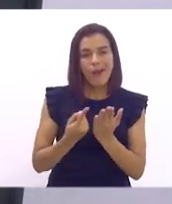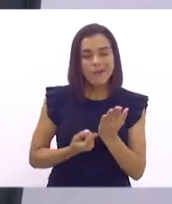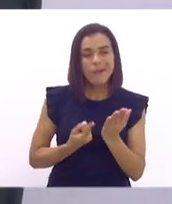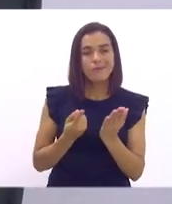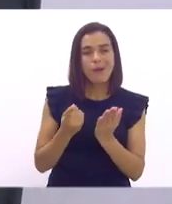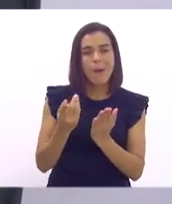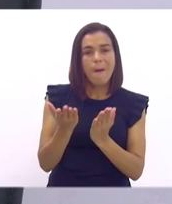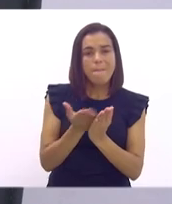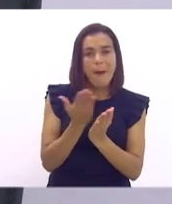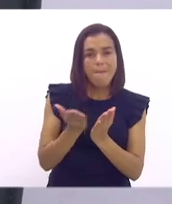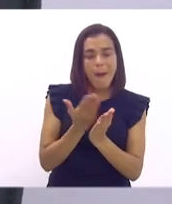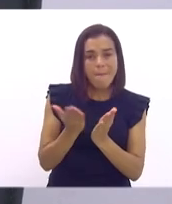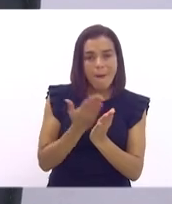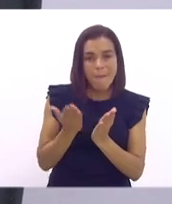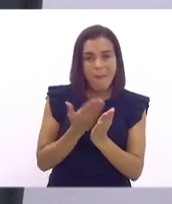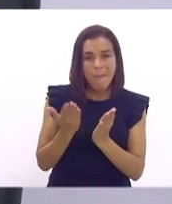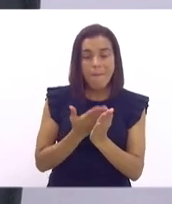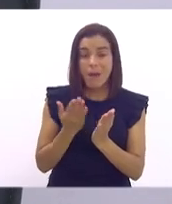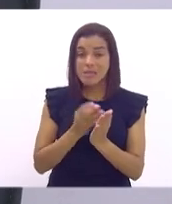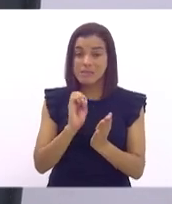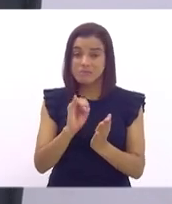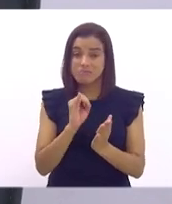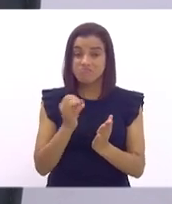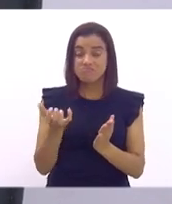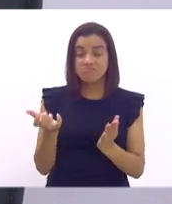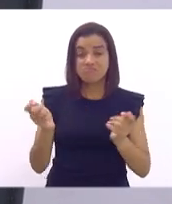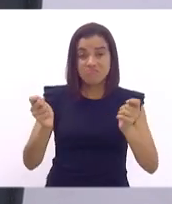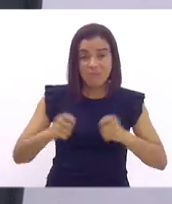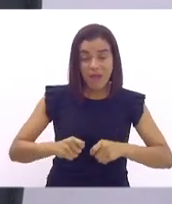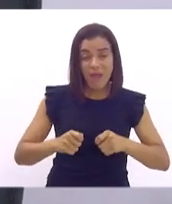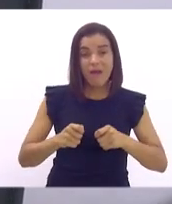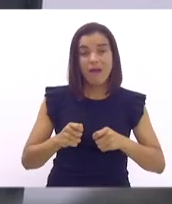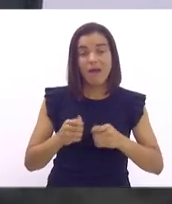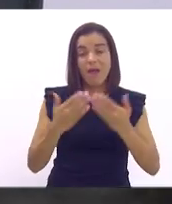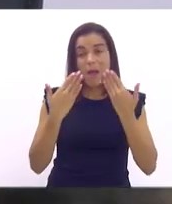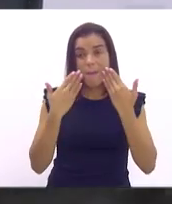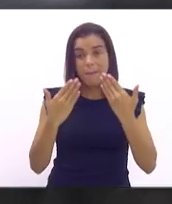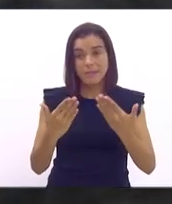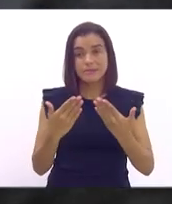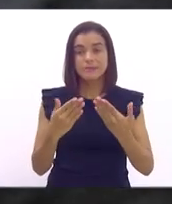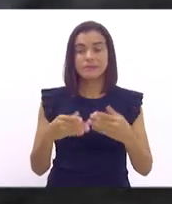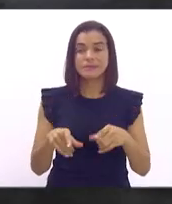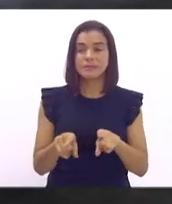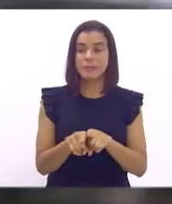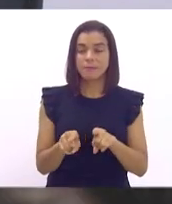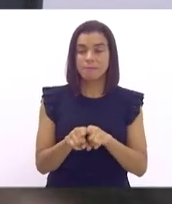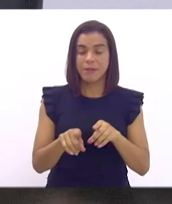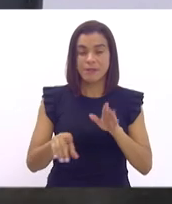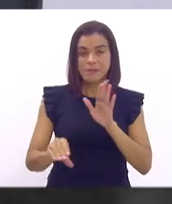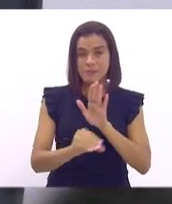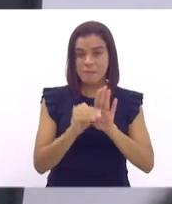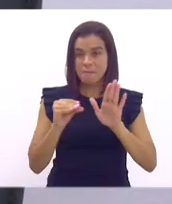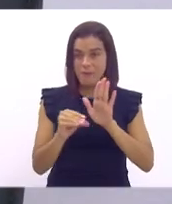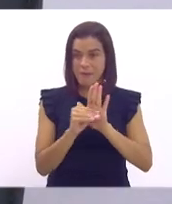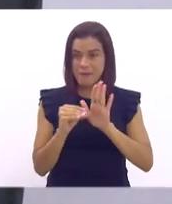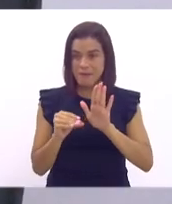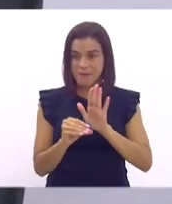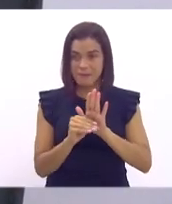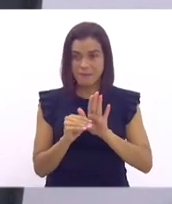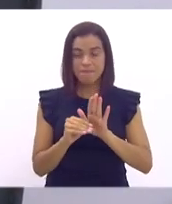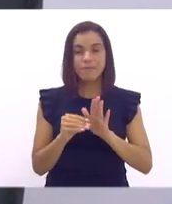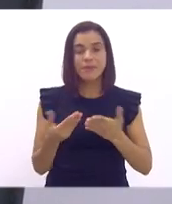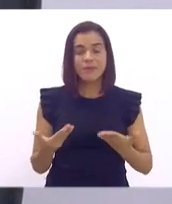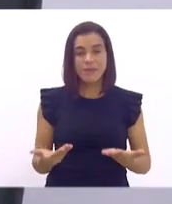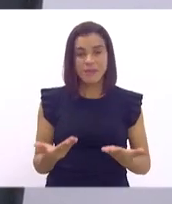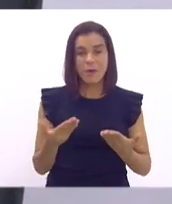serem desenvolvidas, para caso nós quiséssemos apresentar aí nossas emendas, né? Então, eu queria que